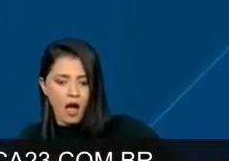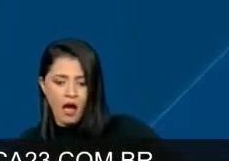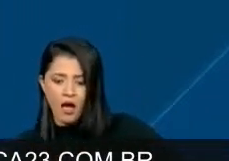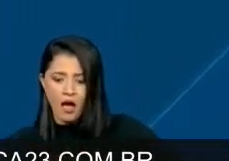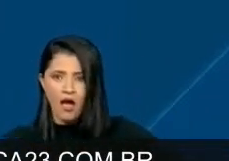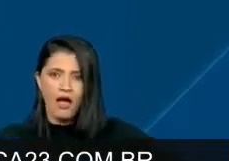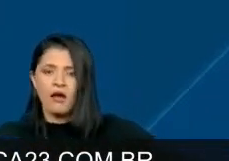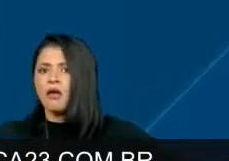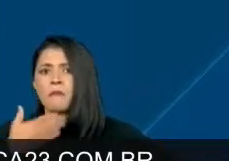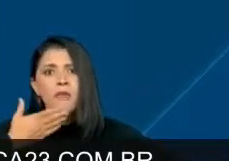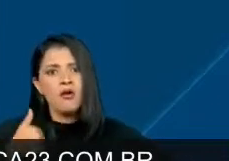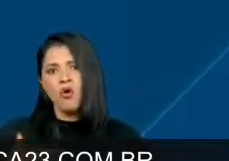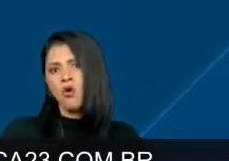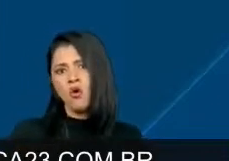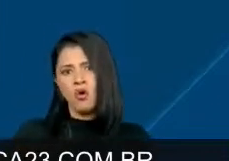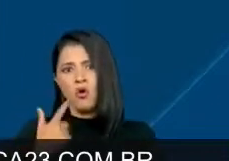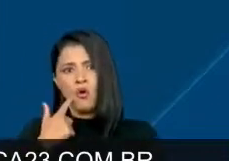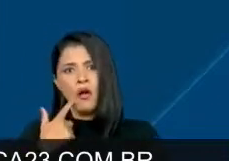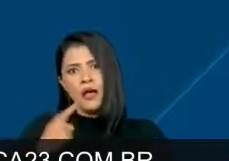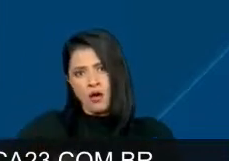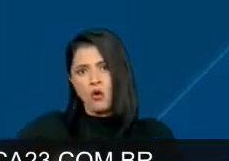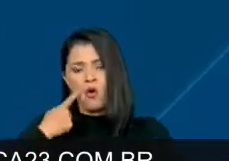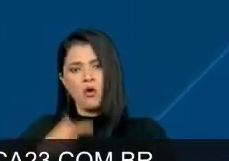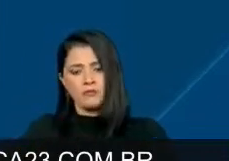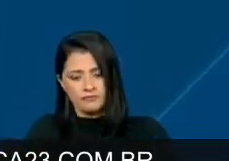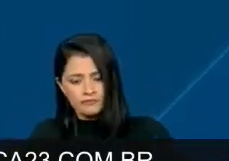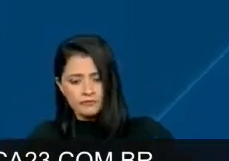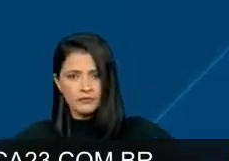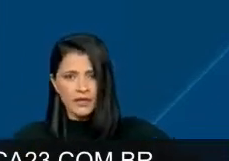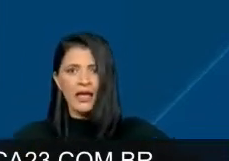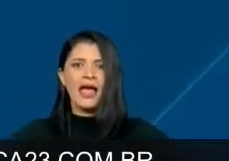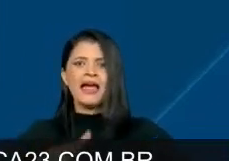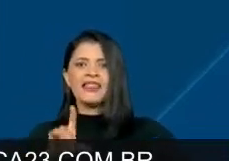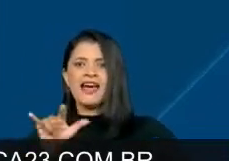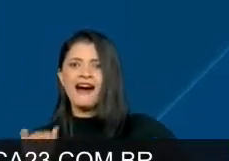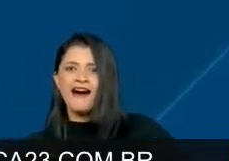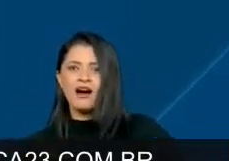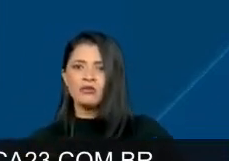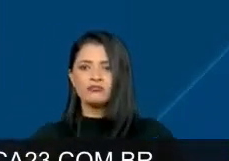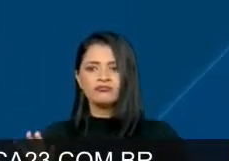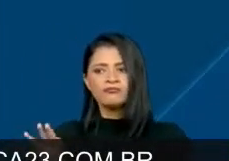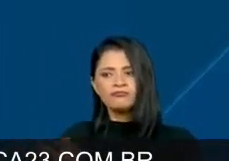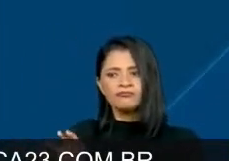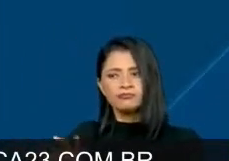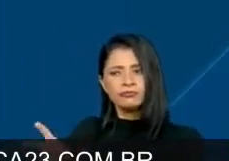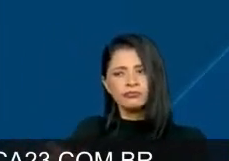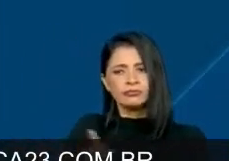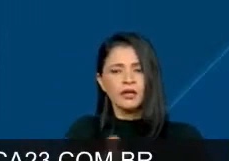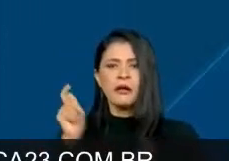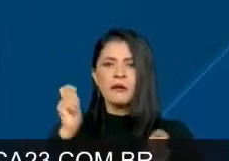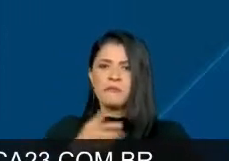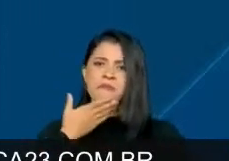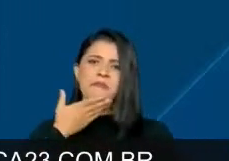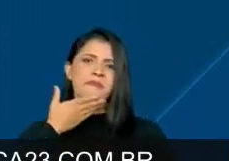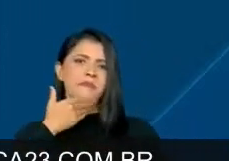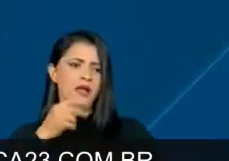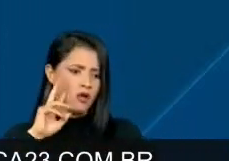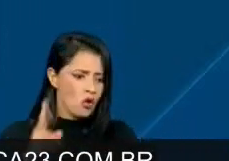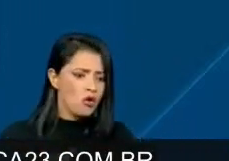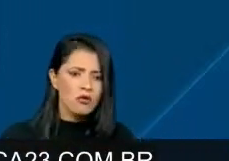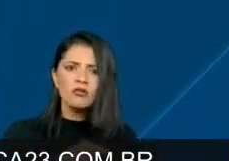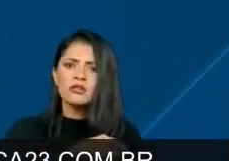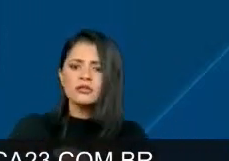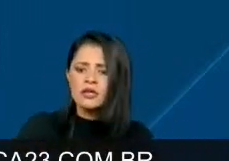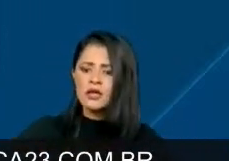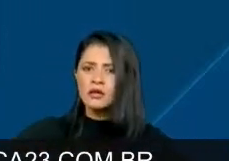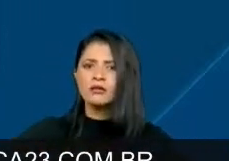ficam enterrados. A partir da instalação de redes de dados, sensores, a gente pode monitorar melhor o que está acontecendo com a rede